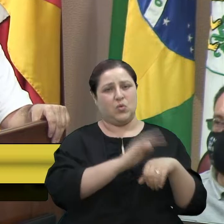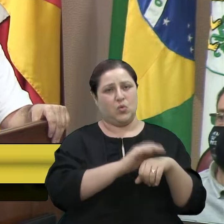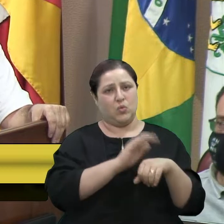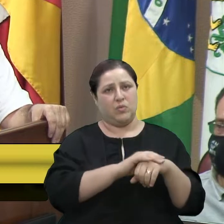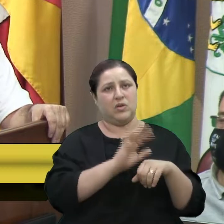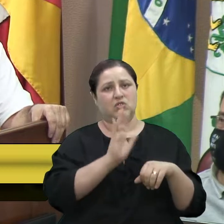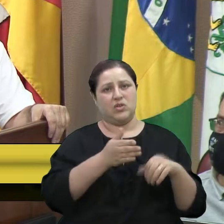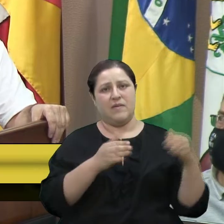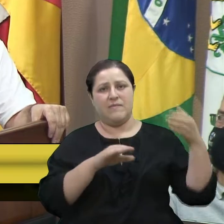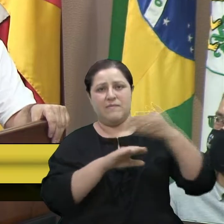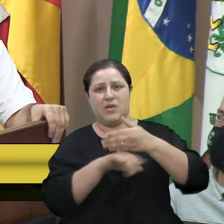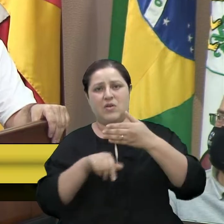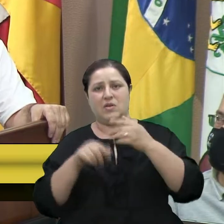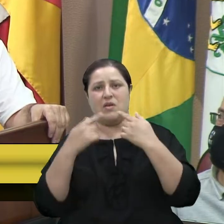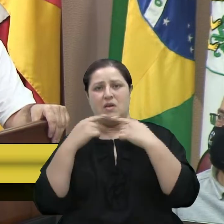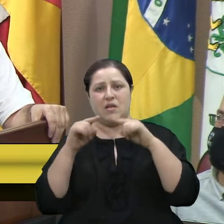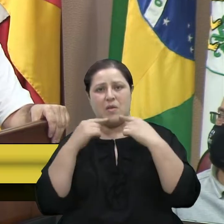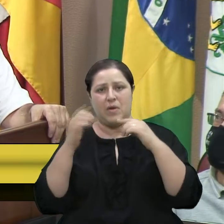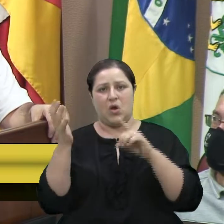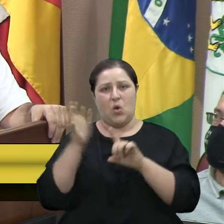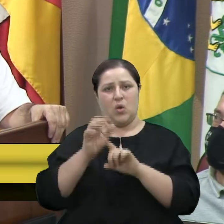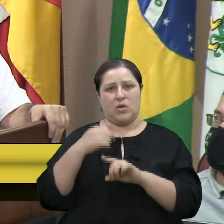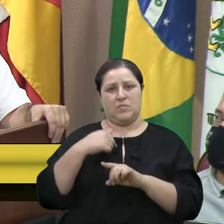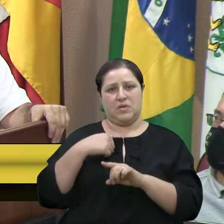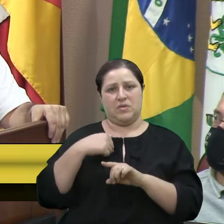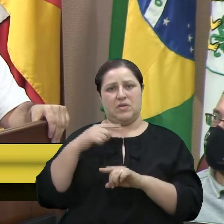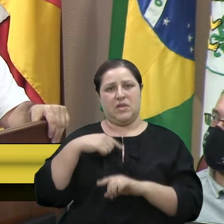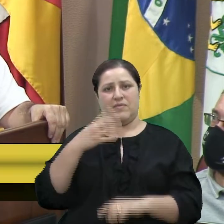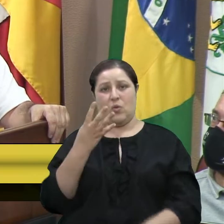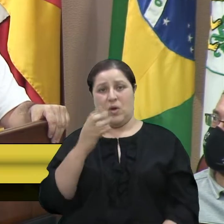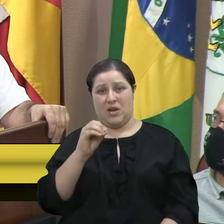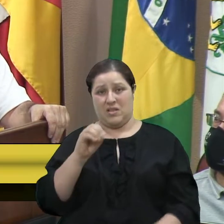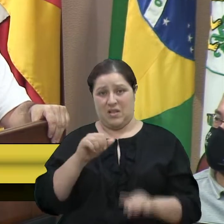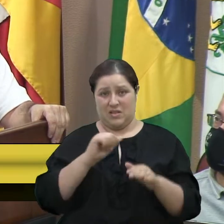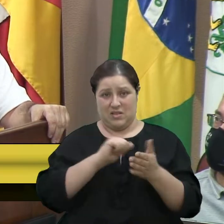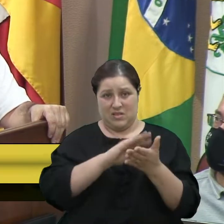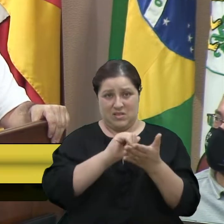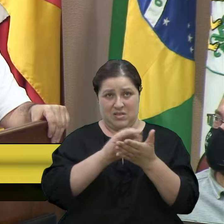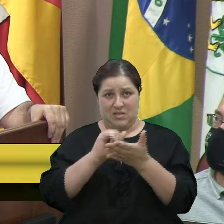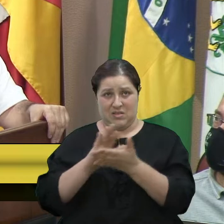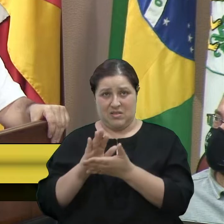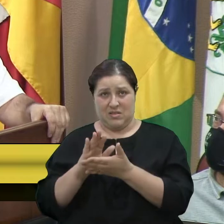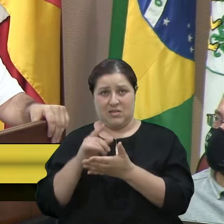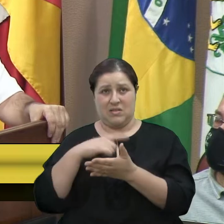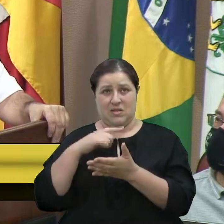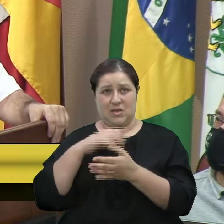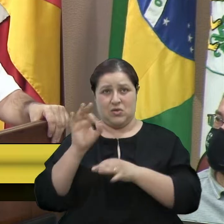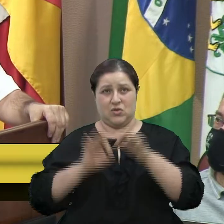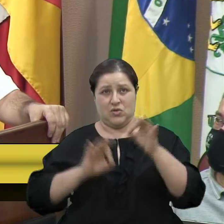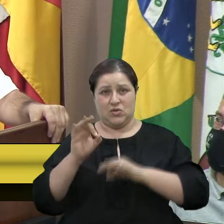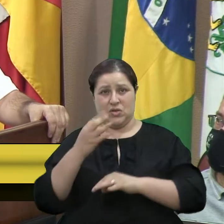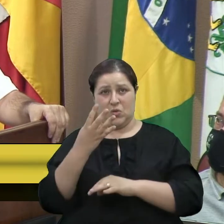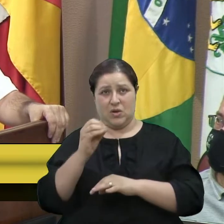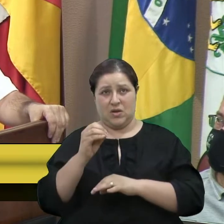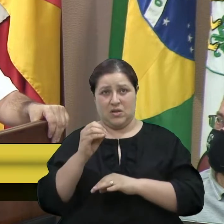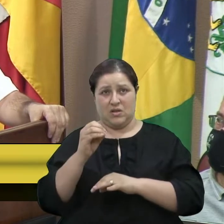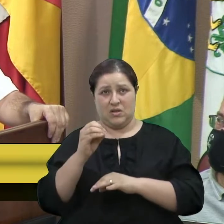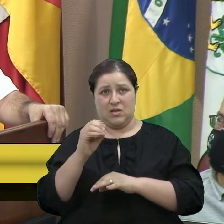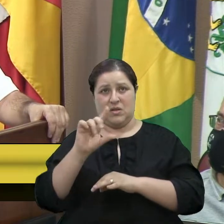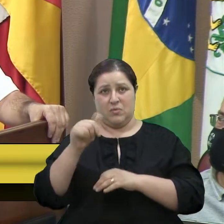inclusive, protestar contra mim. E quando eles 40 foram demitidos, eu subi essa tribuna aqui, entrei na Justiça, e os 40 foram